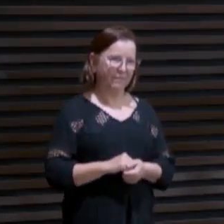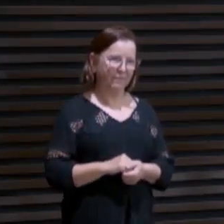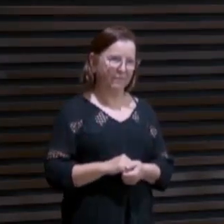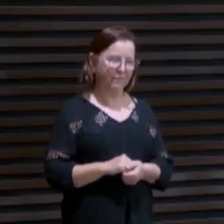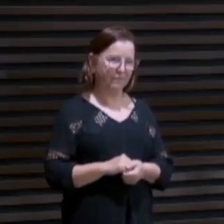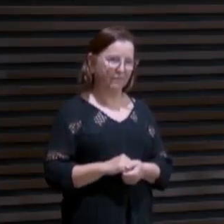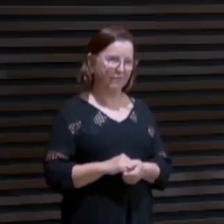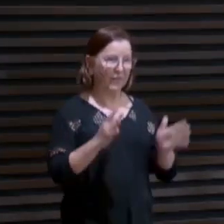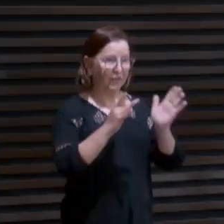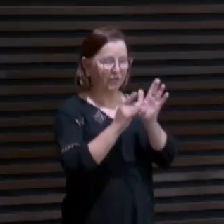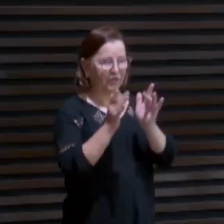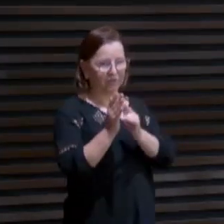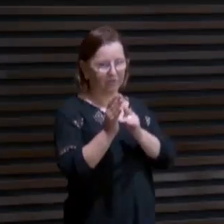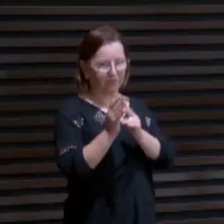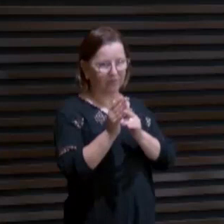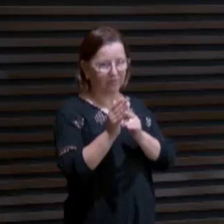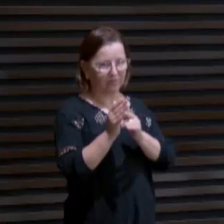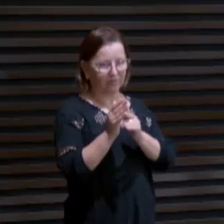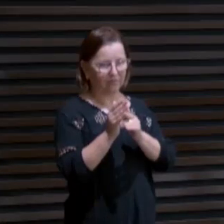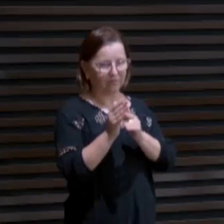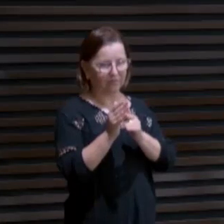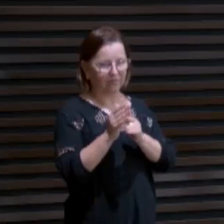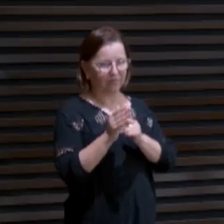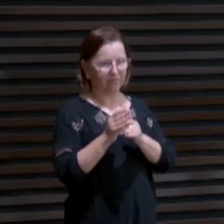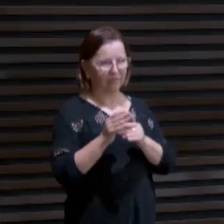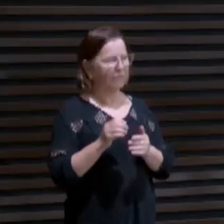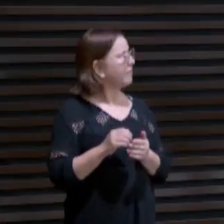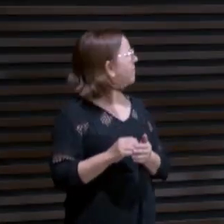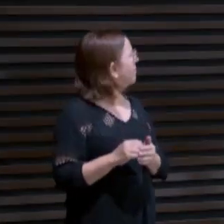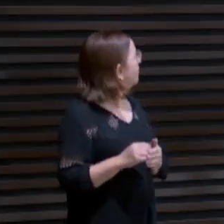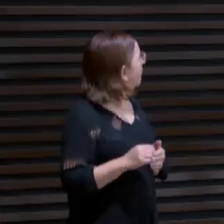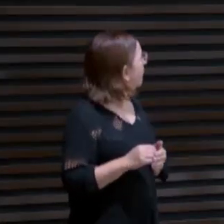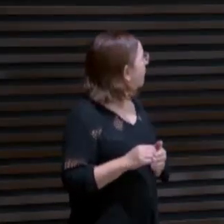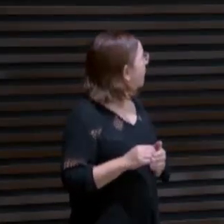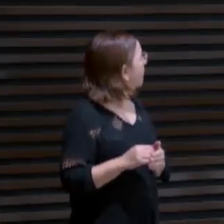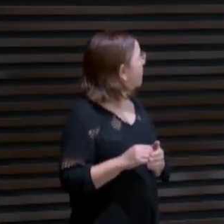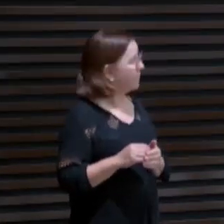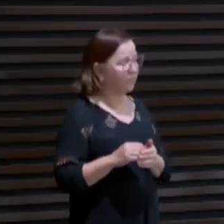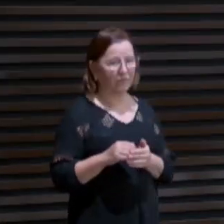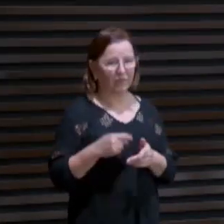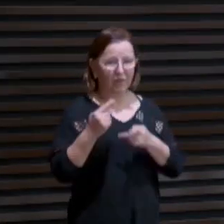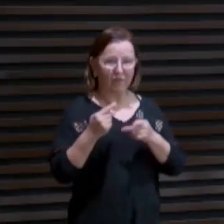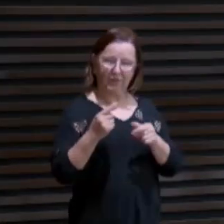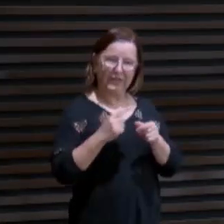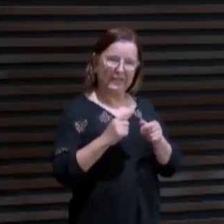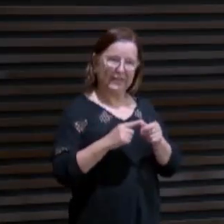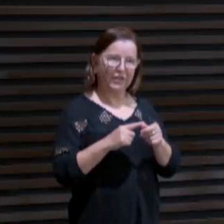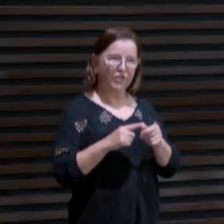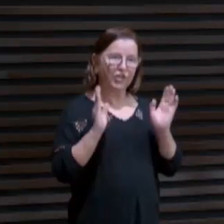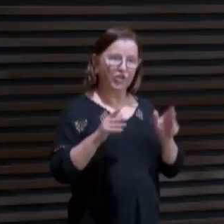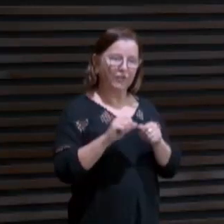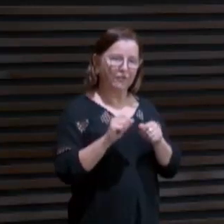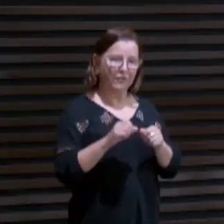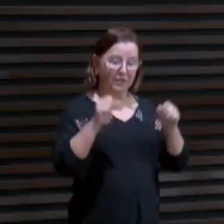Passou então Jesus a increpar as cidades, nas quais ele operara numerosos milagres, pelo fato de